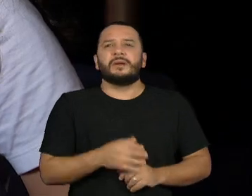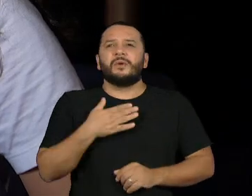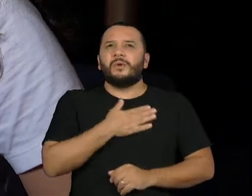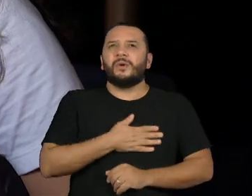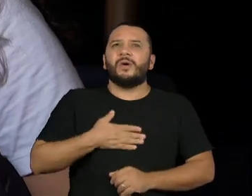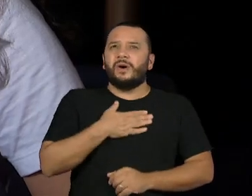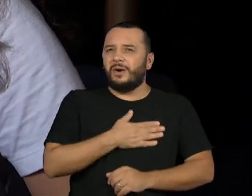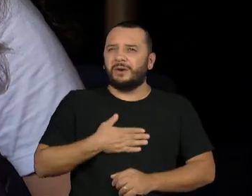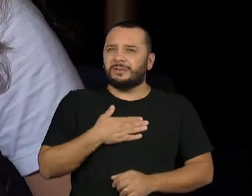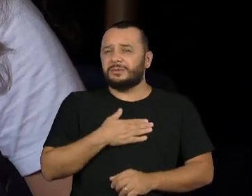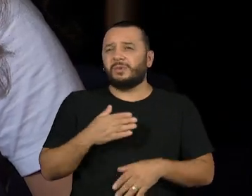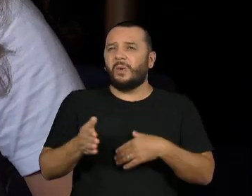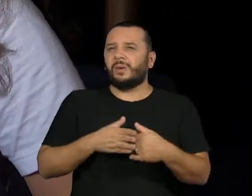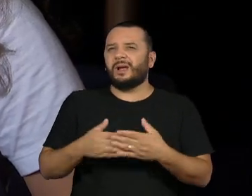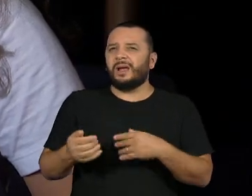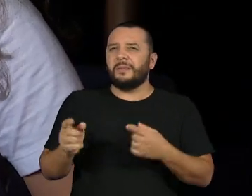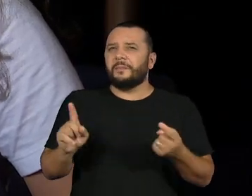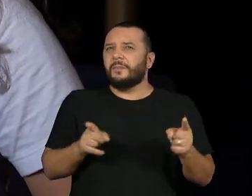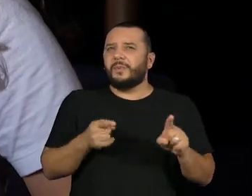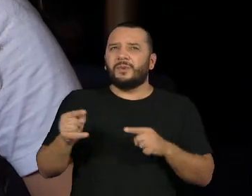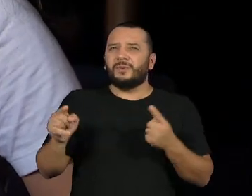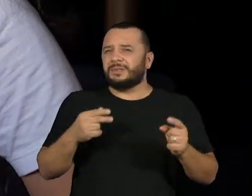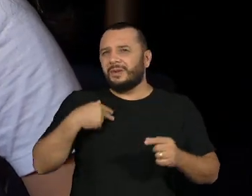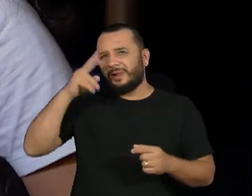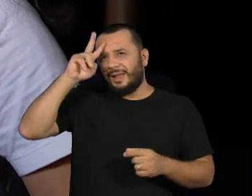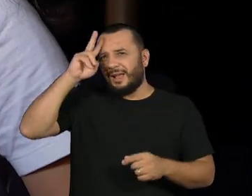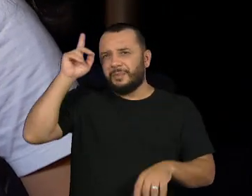lembro na hora, assim. Eu canto muito